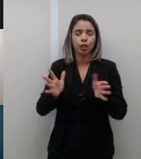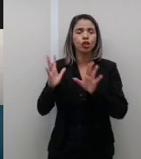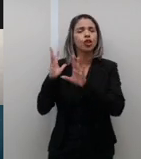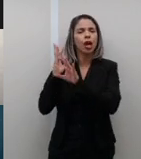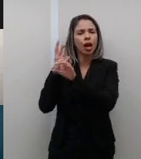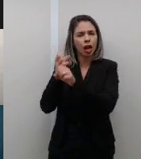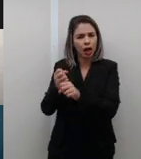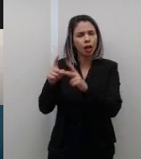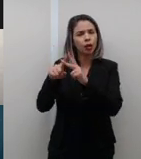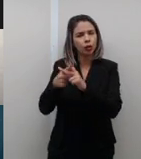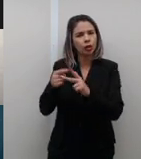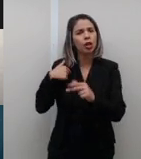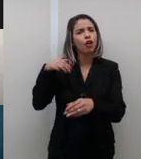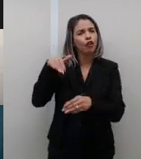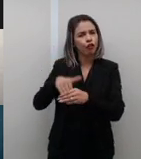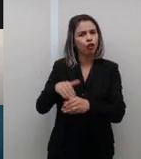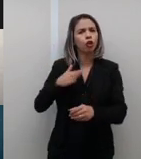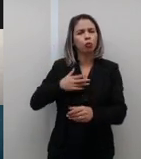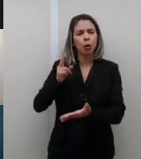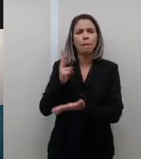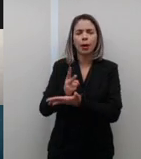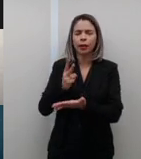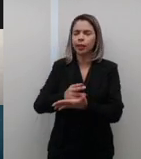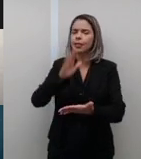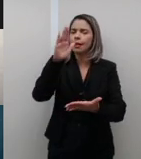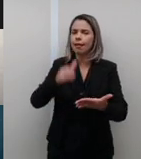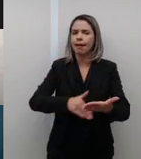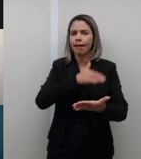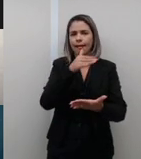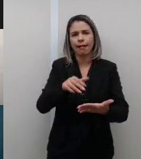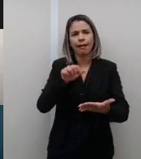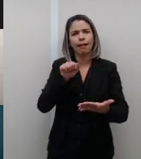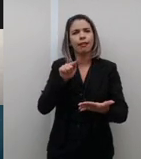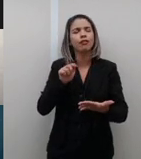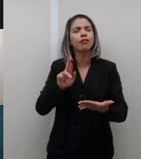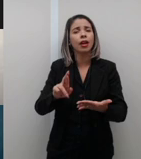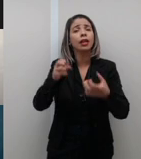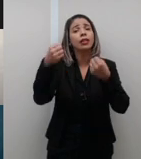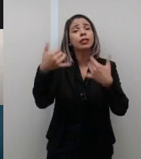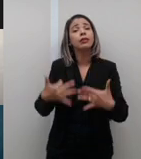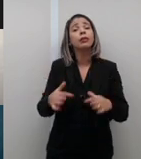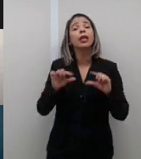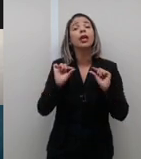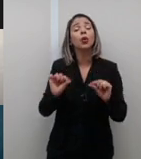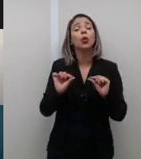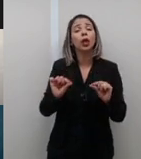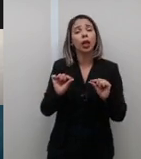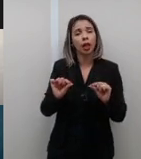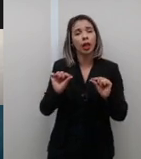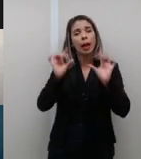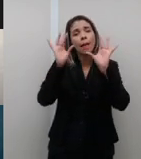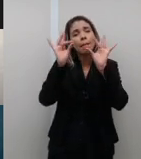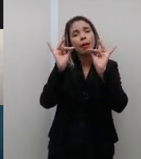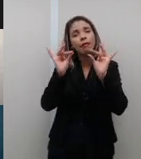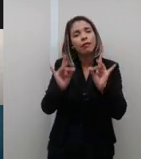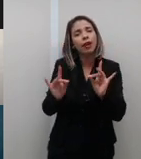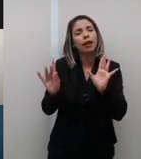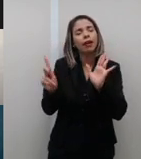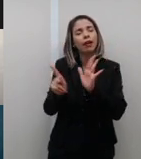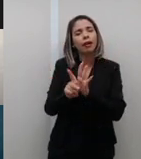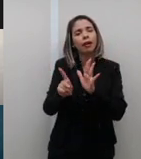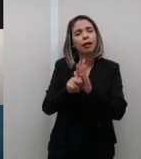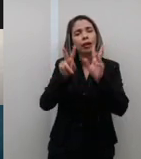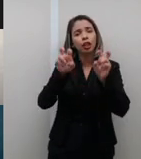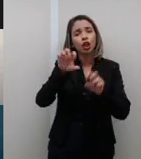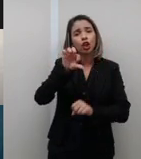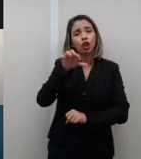estou mantendo, negar provimento ao agravo interno, explicando mais detidamente que o julgamento do tema 962 do